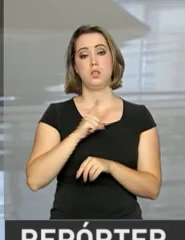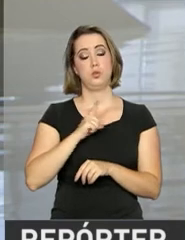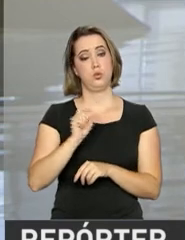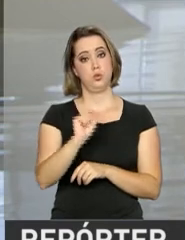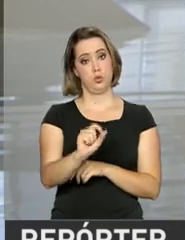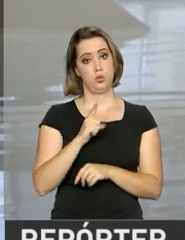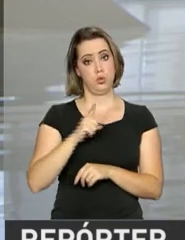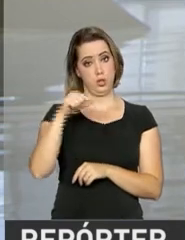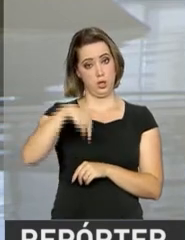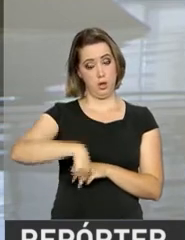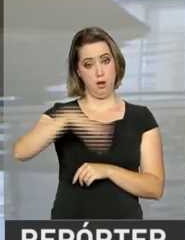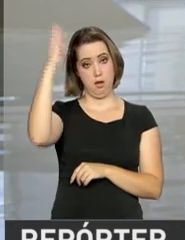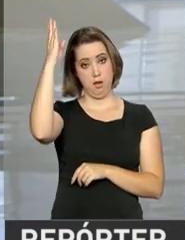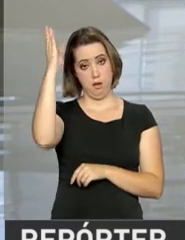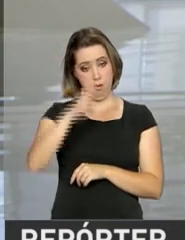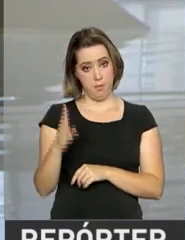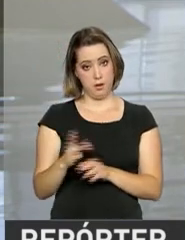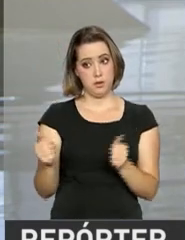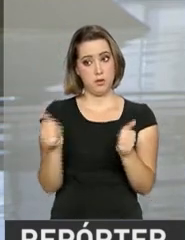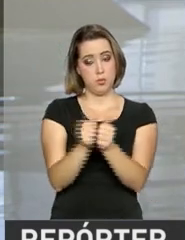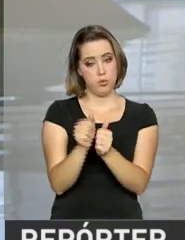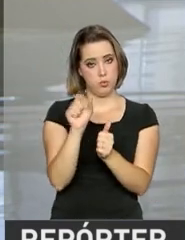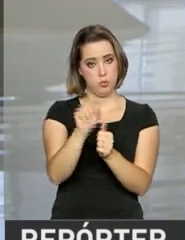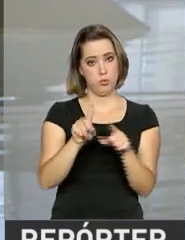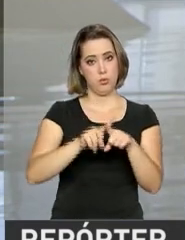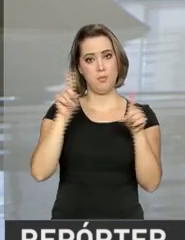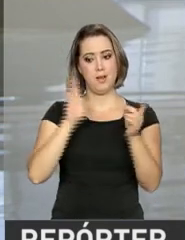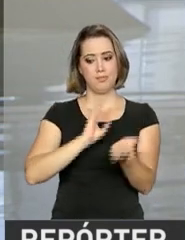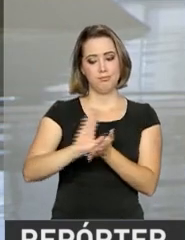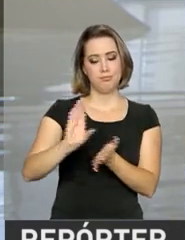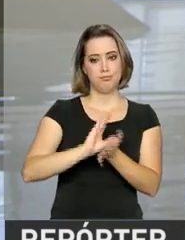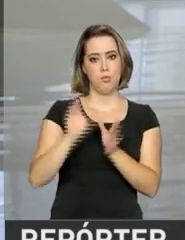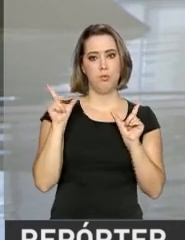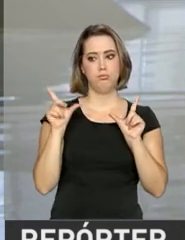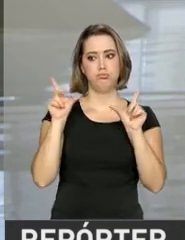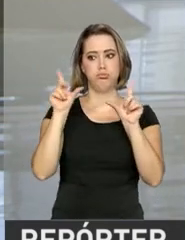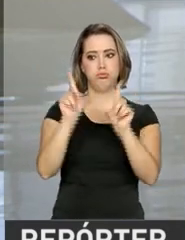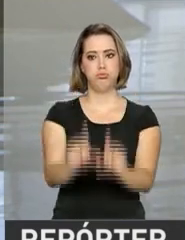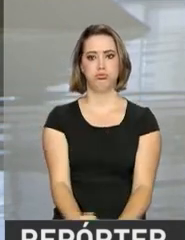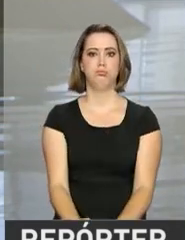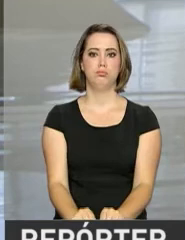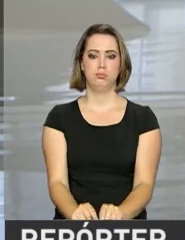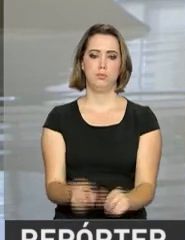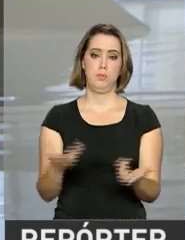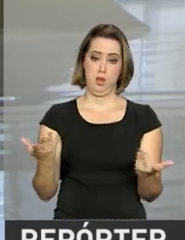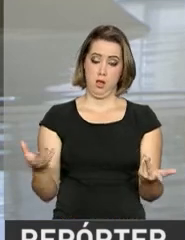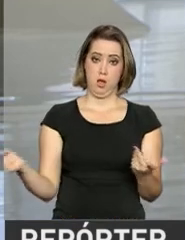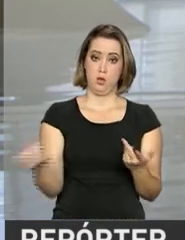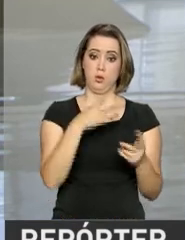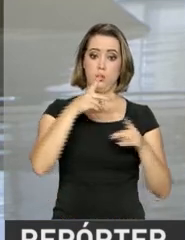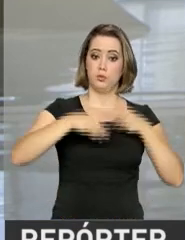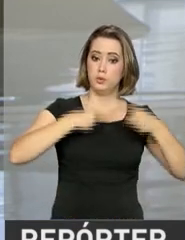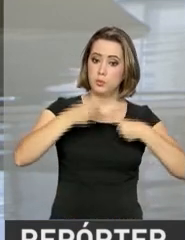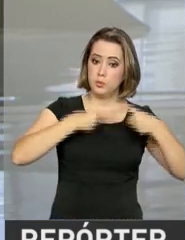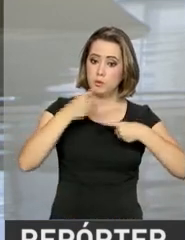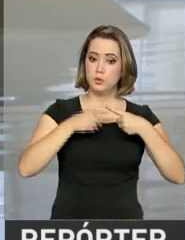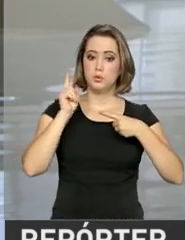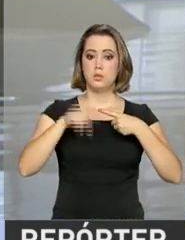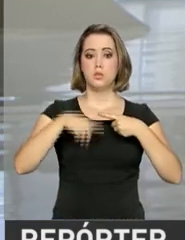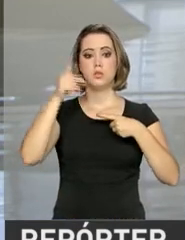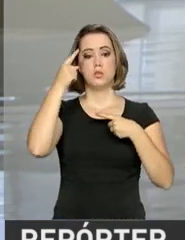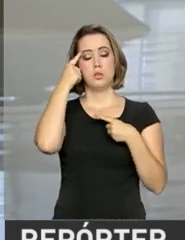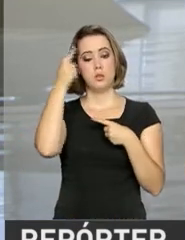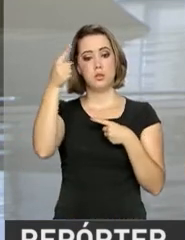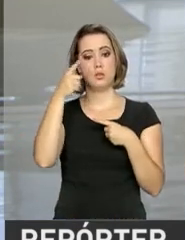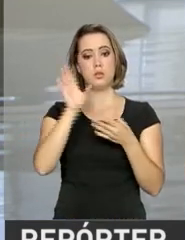conteúdo nacional mas que os investimentos nesse setor caiu drasticamente com a nova política a idéia é que esses investimentos